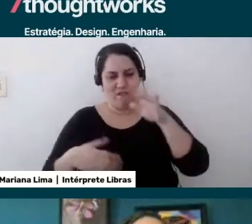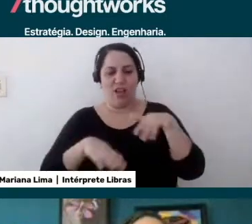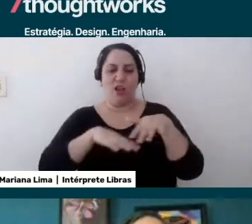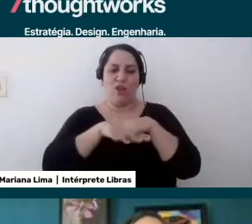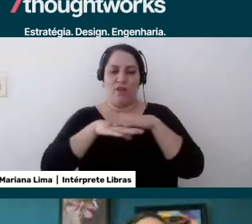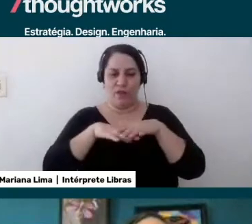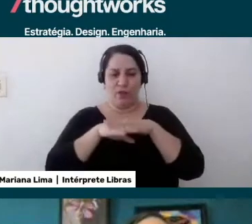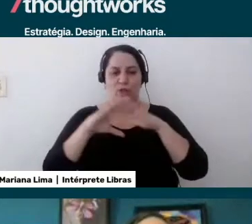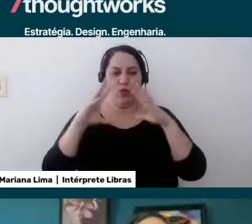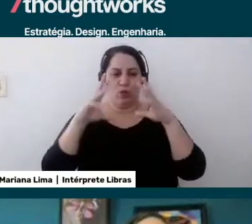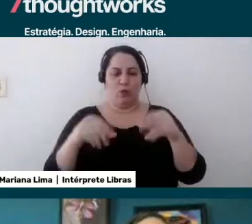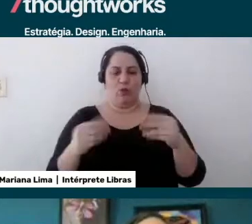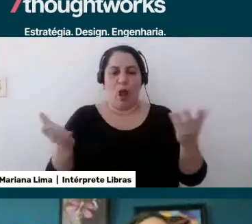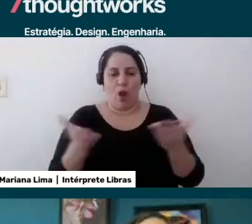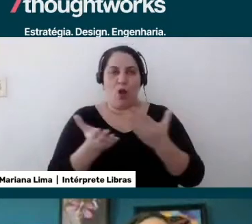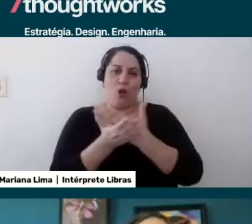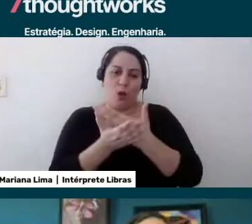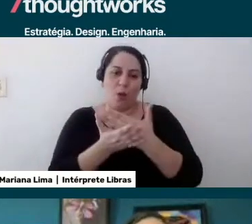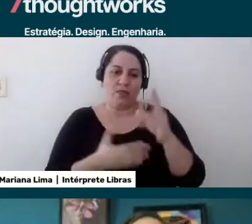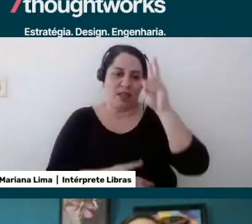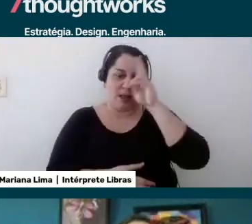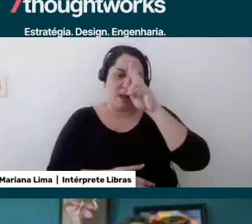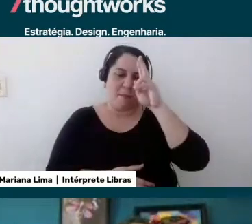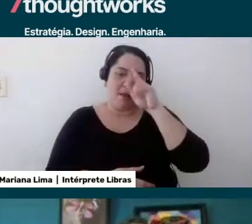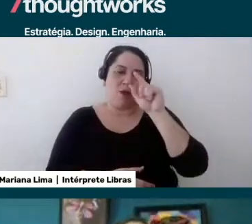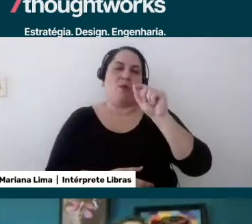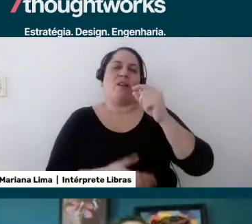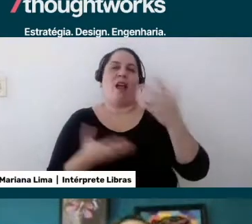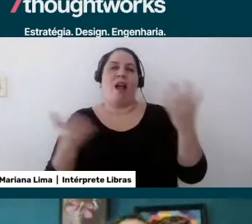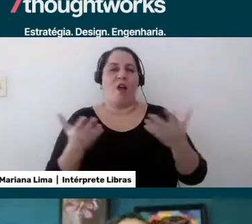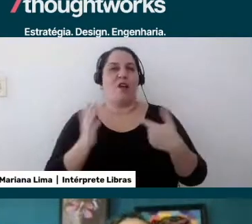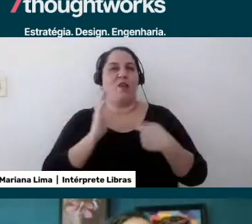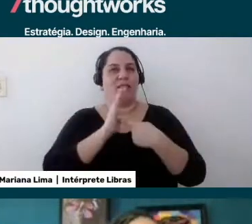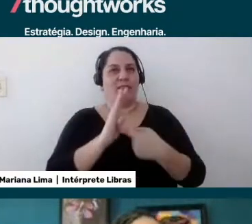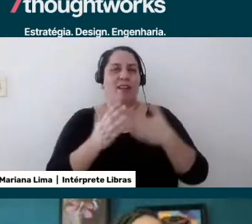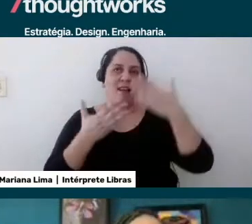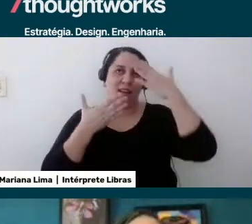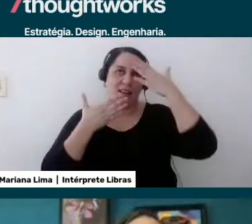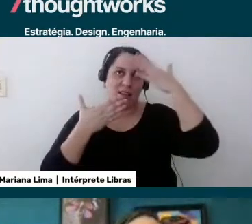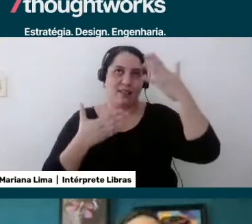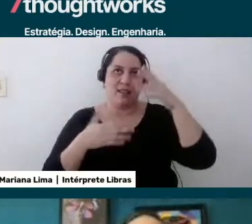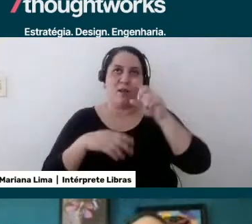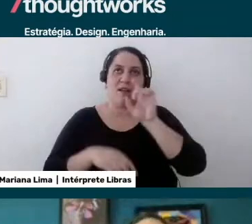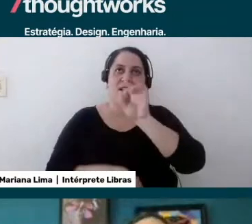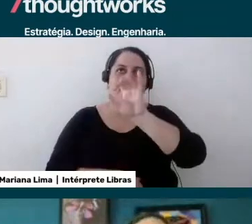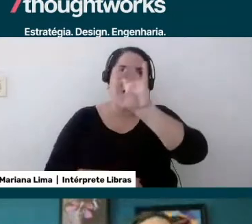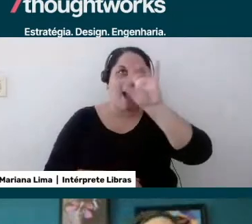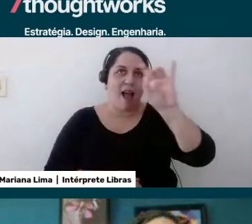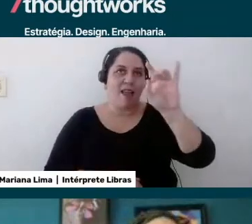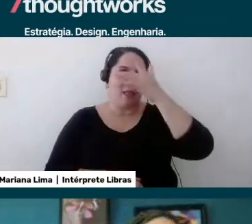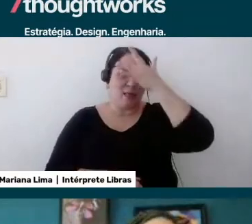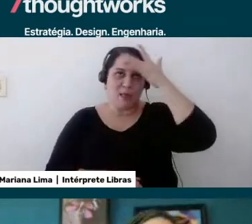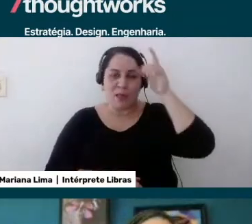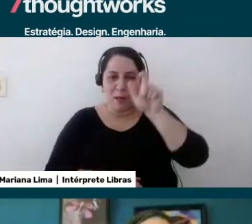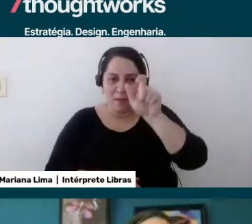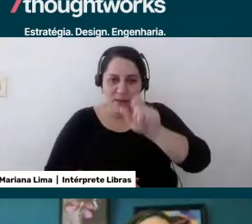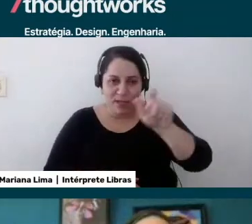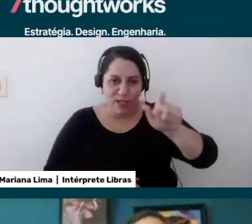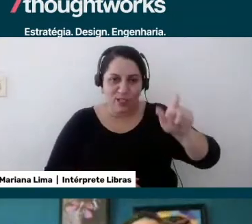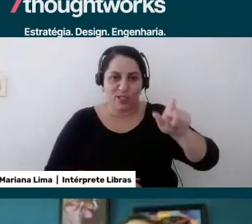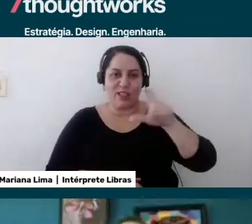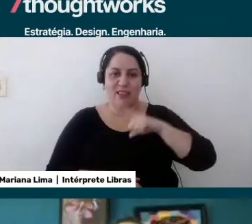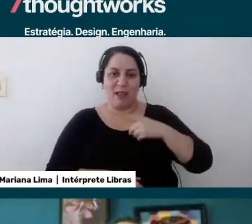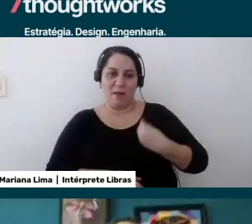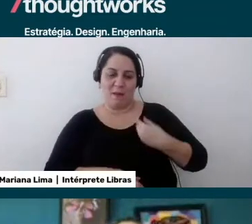nessa introdução é um resgate também de um agradecimento em nome das pessoas que estão nesse painel, por nos ajudarem a construir